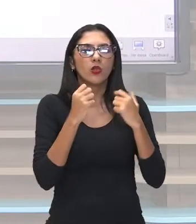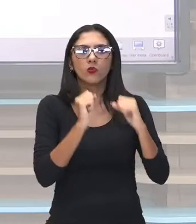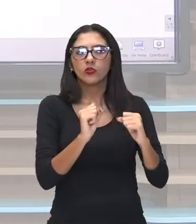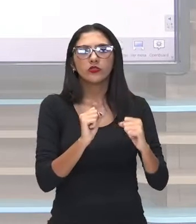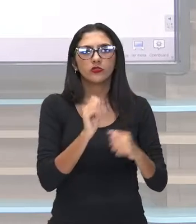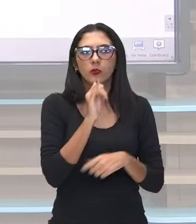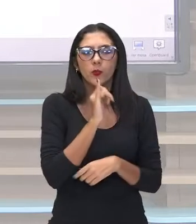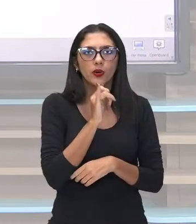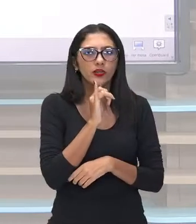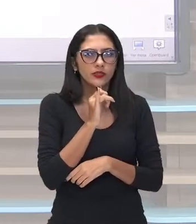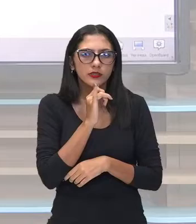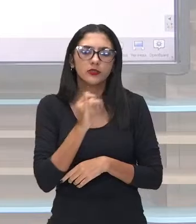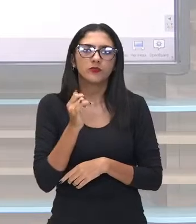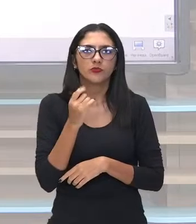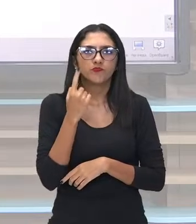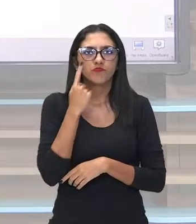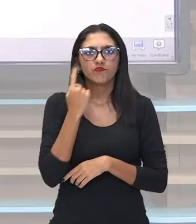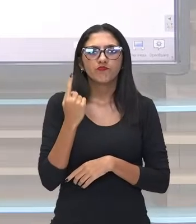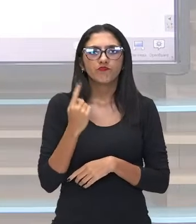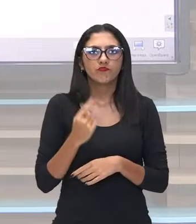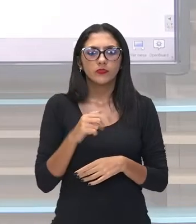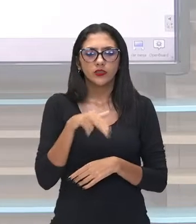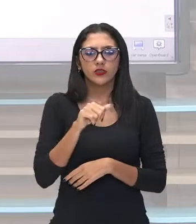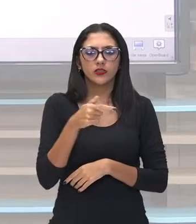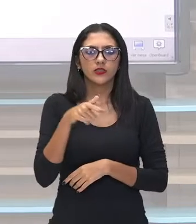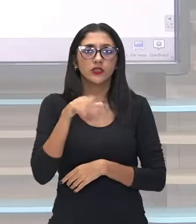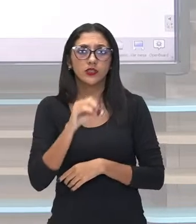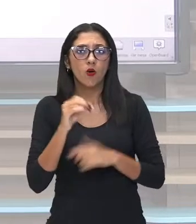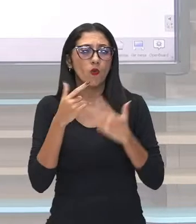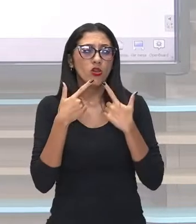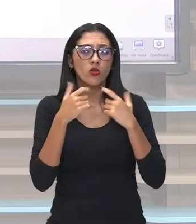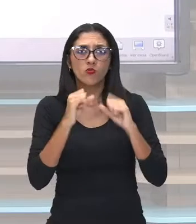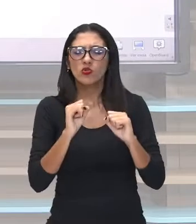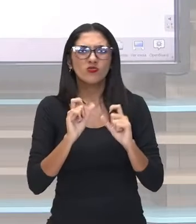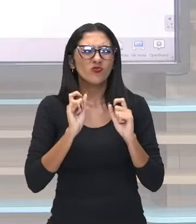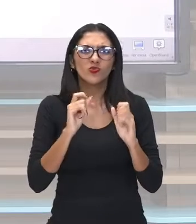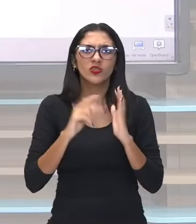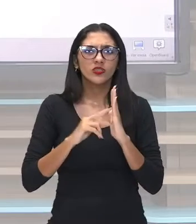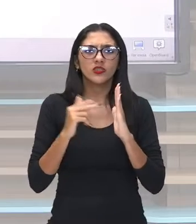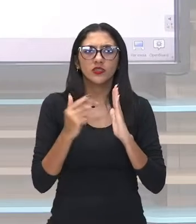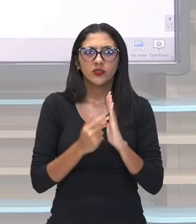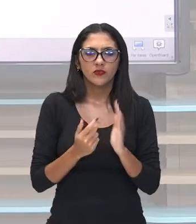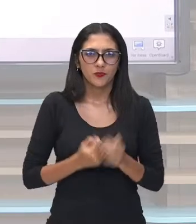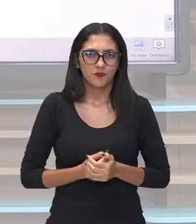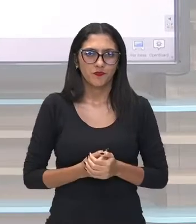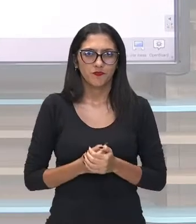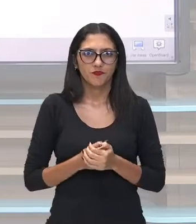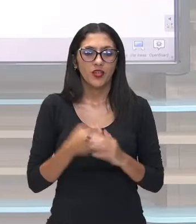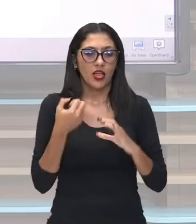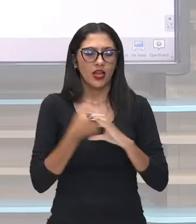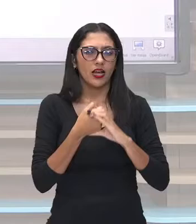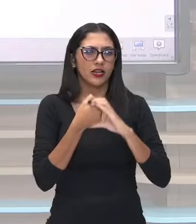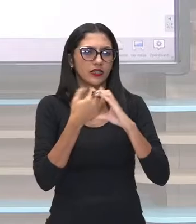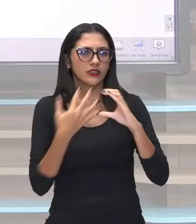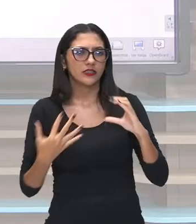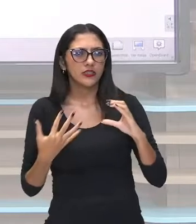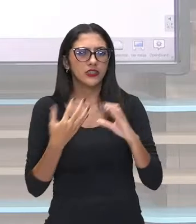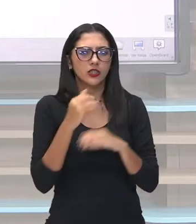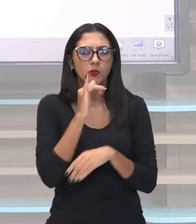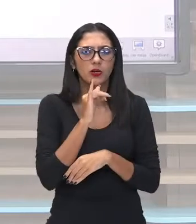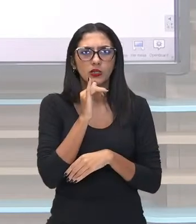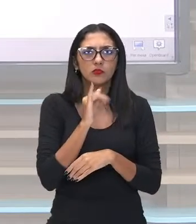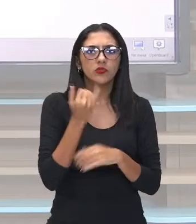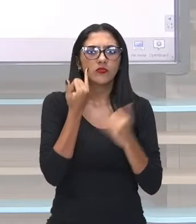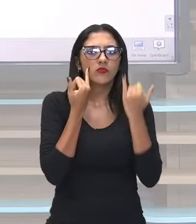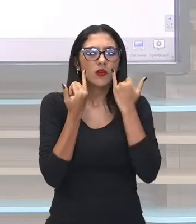você conhecer, né, o contexto não linguístico, são aqueles elementos que nós chamamos de linguagem